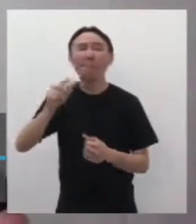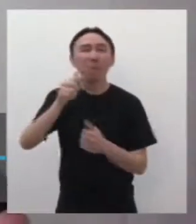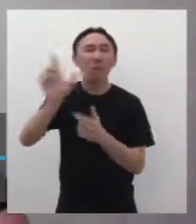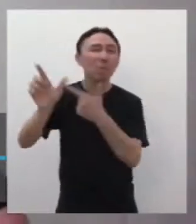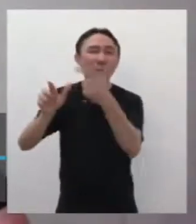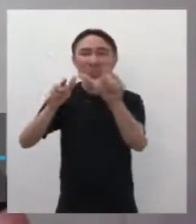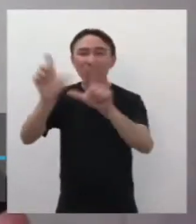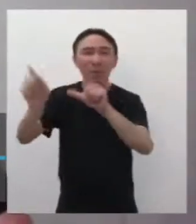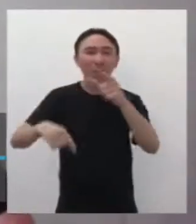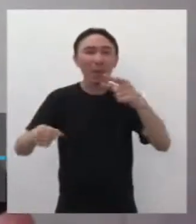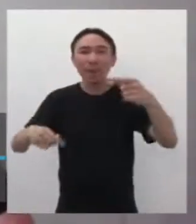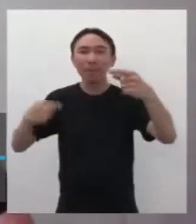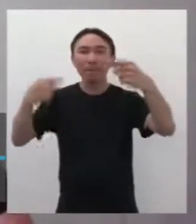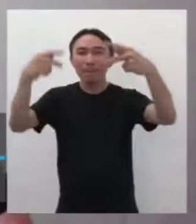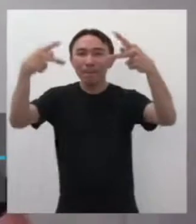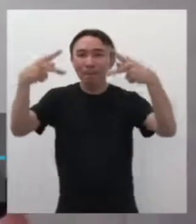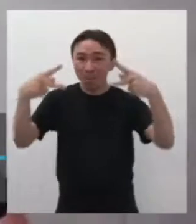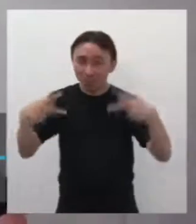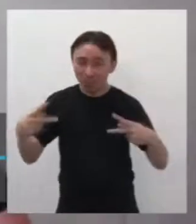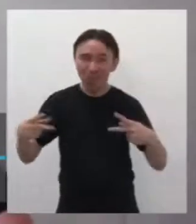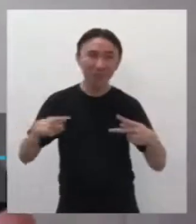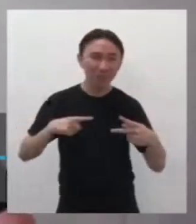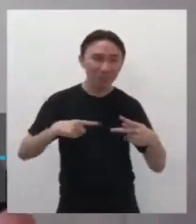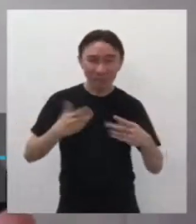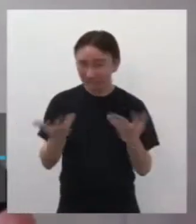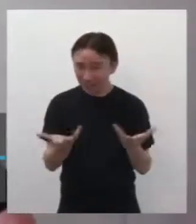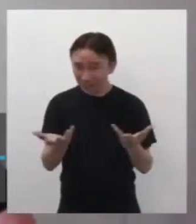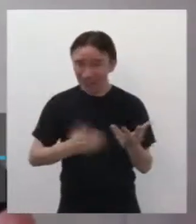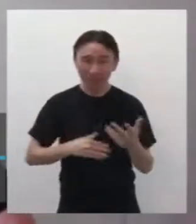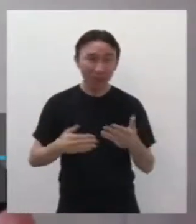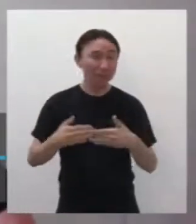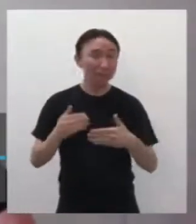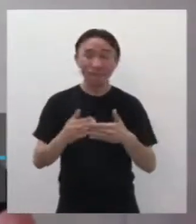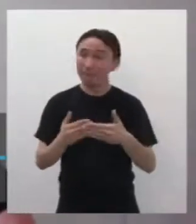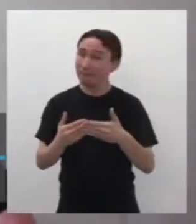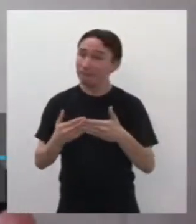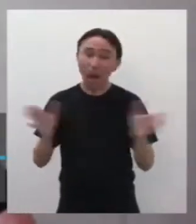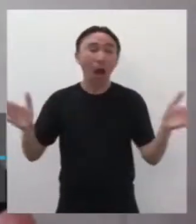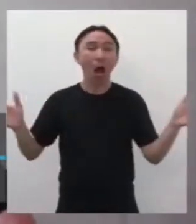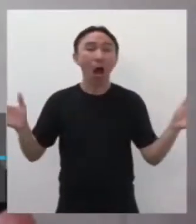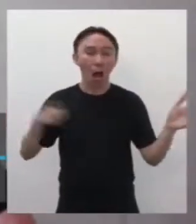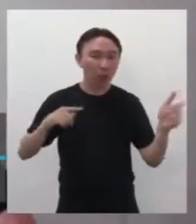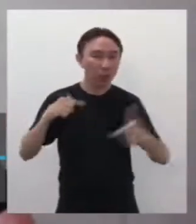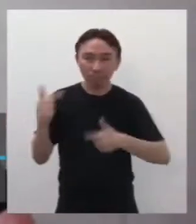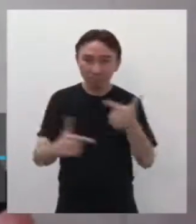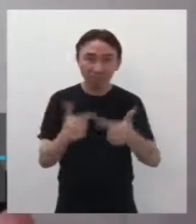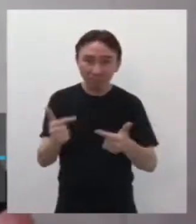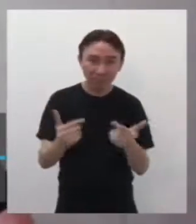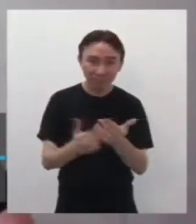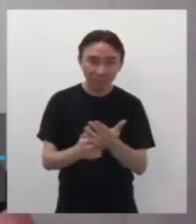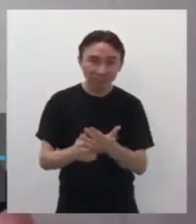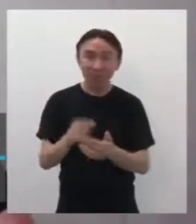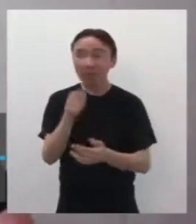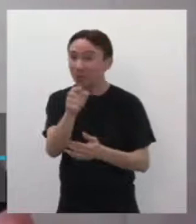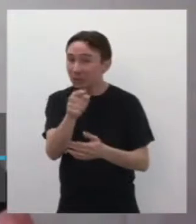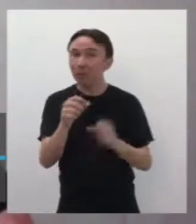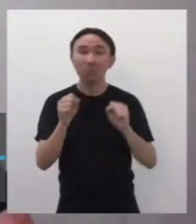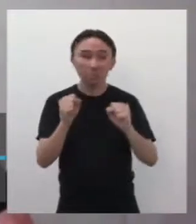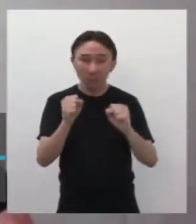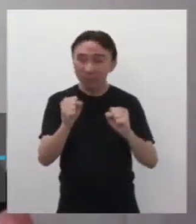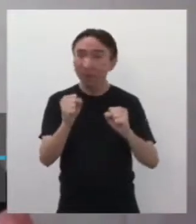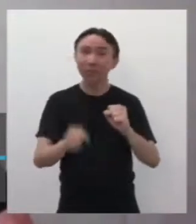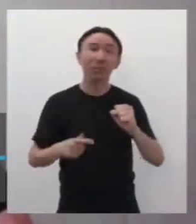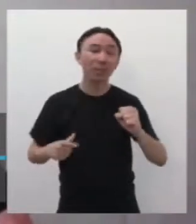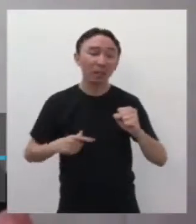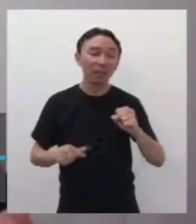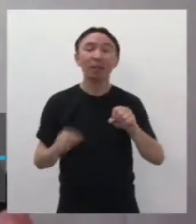mais abrangente de trabalho, é importante que vocês procurem no site do Centro de Mídias,